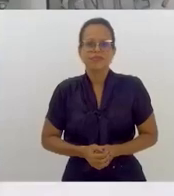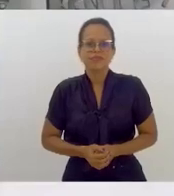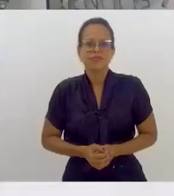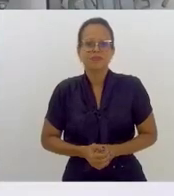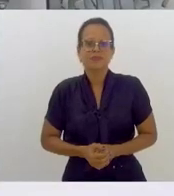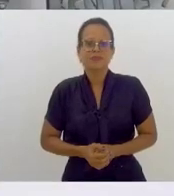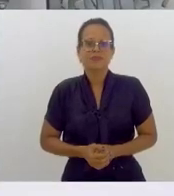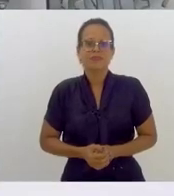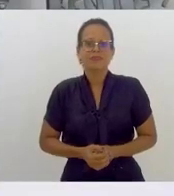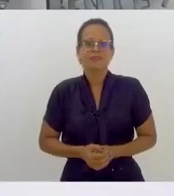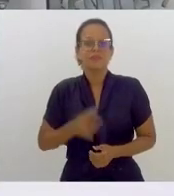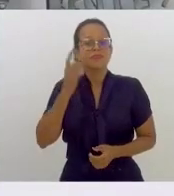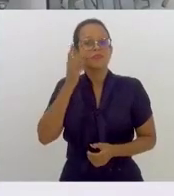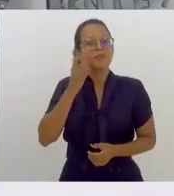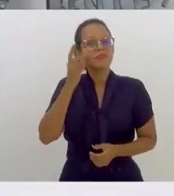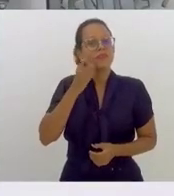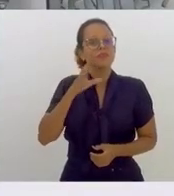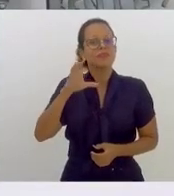Deputado Carlos Mink.